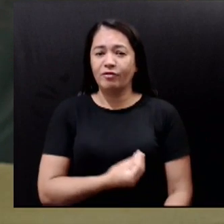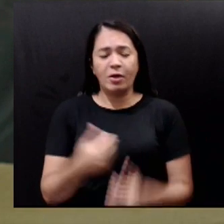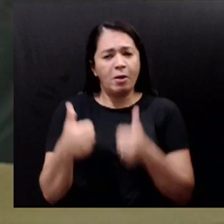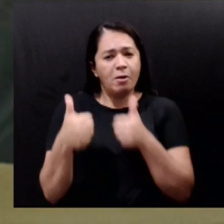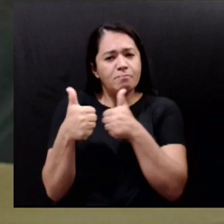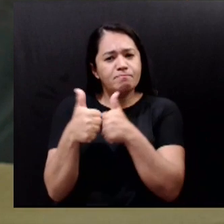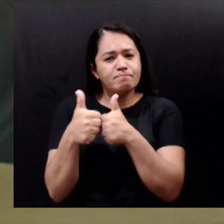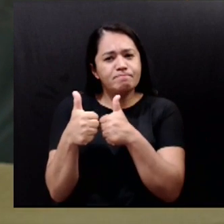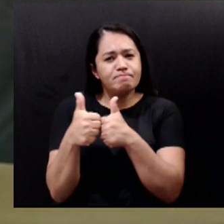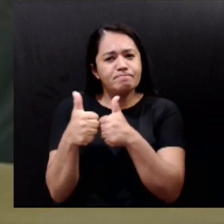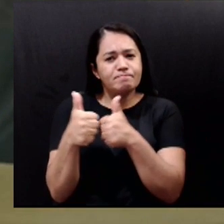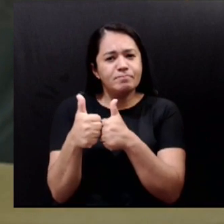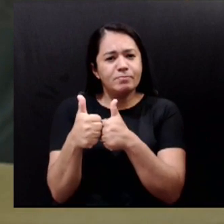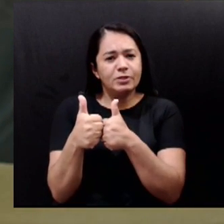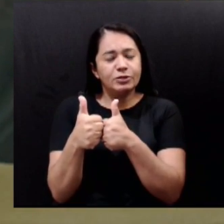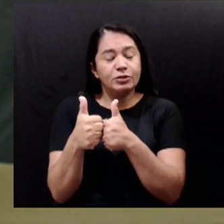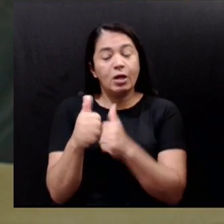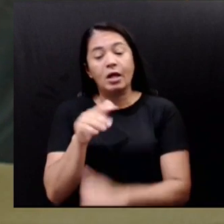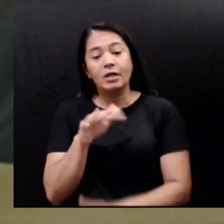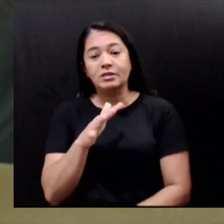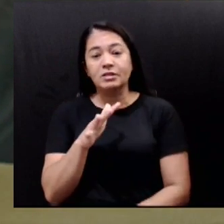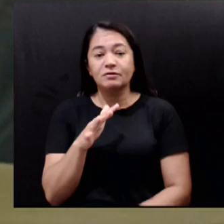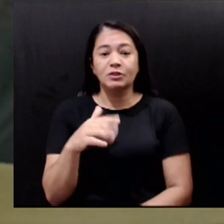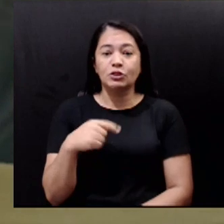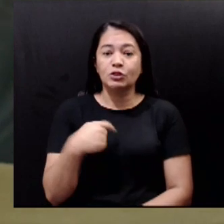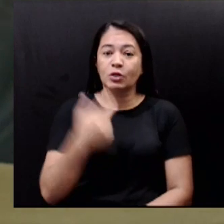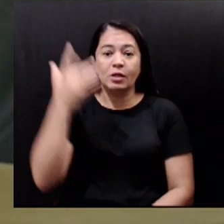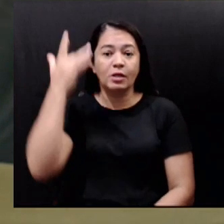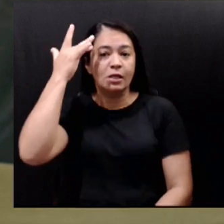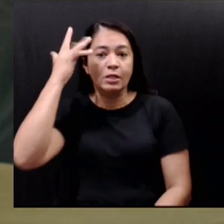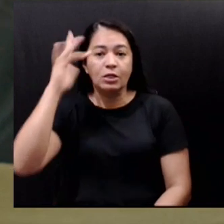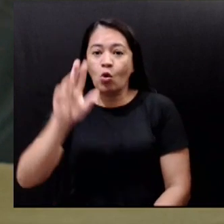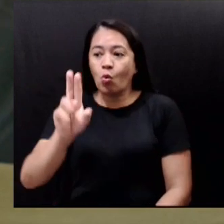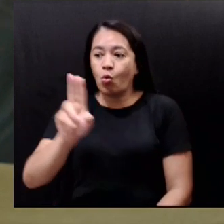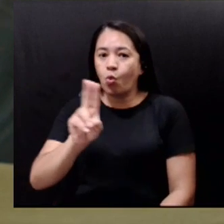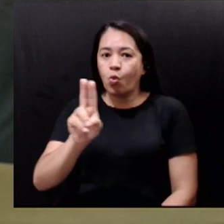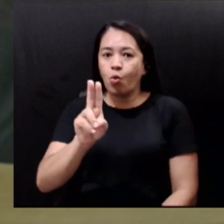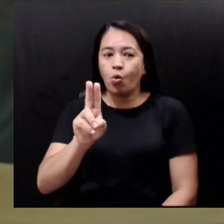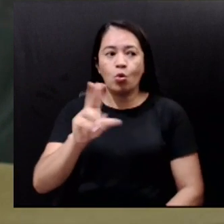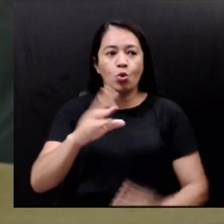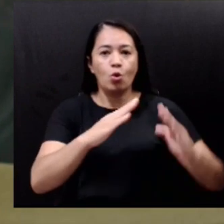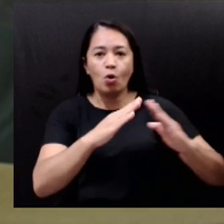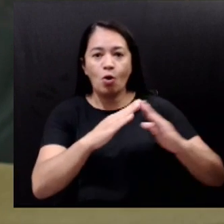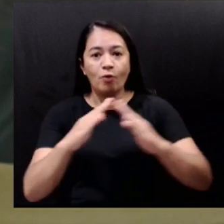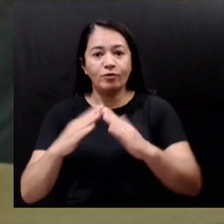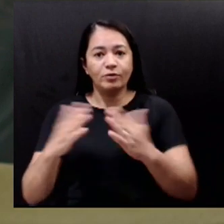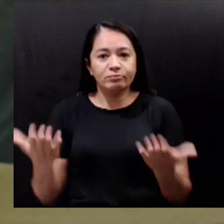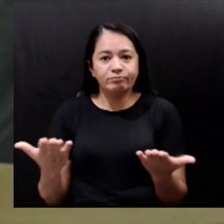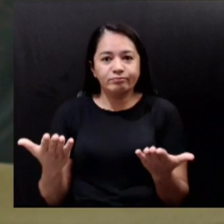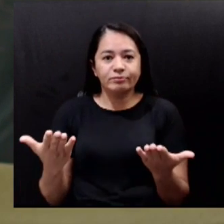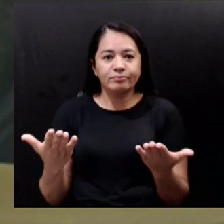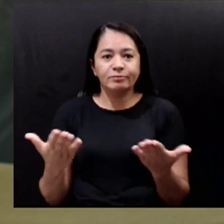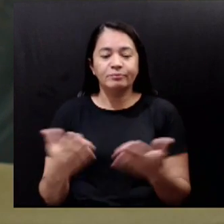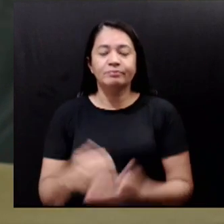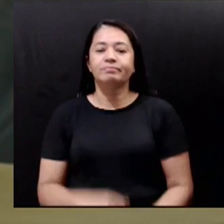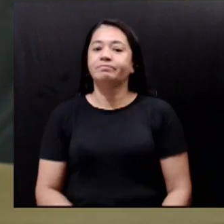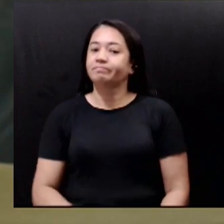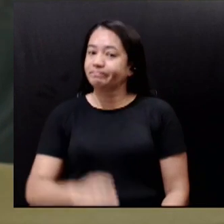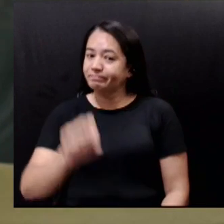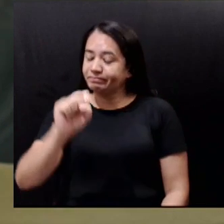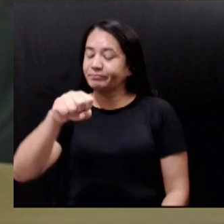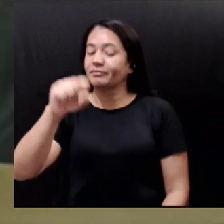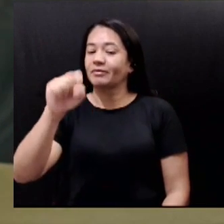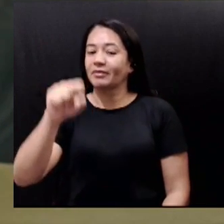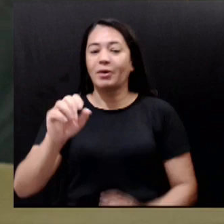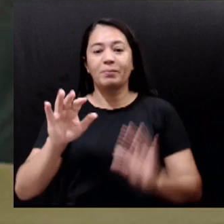outros, muitas vezes sequer sabemos o nome de quem está do outro lado da parede. E para isso, nós